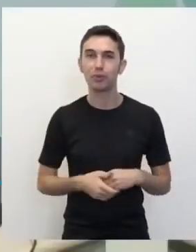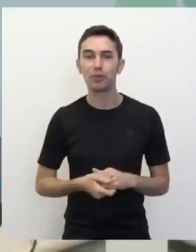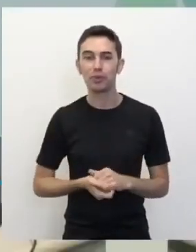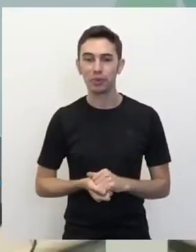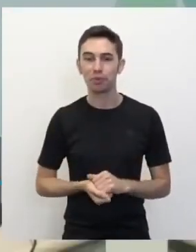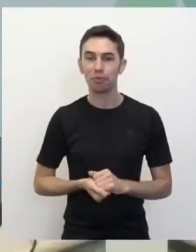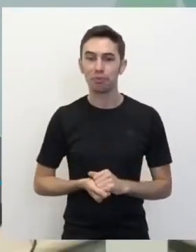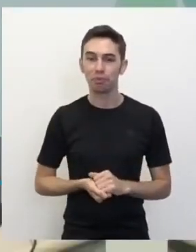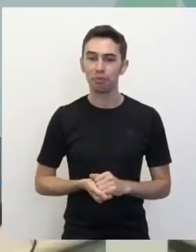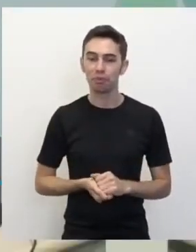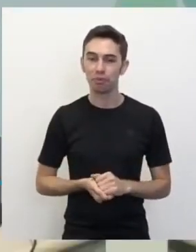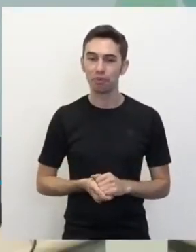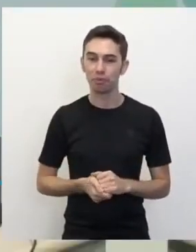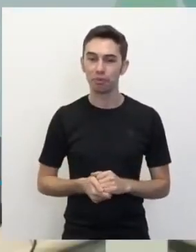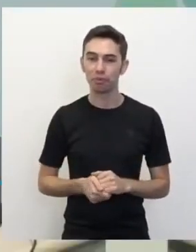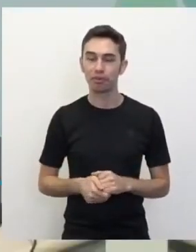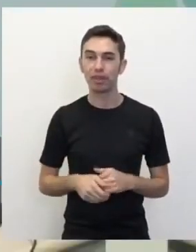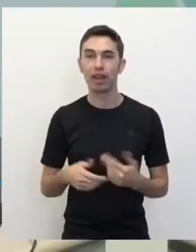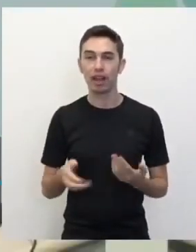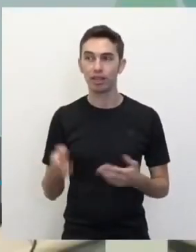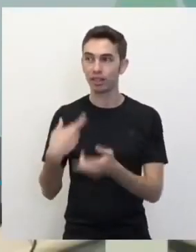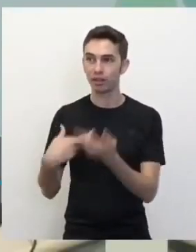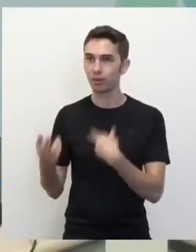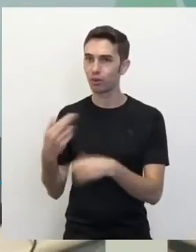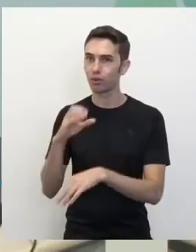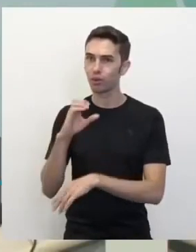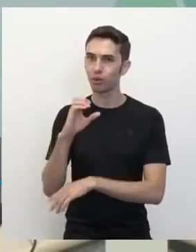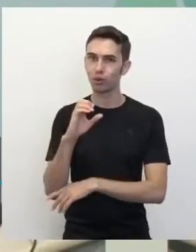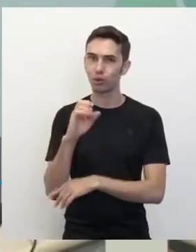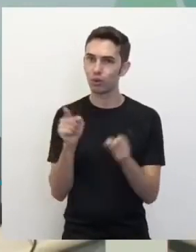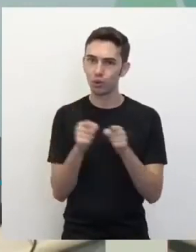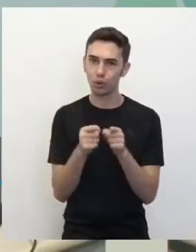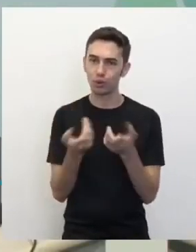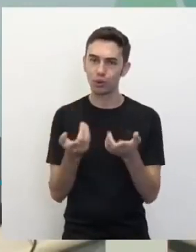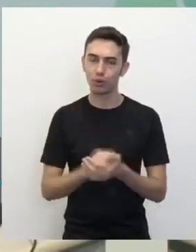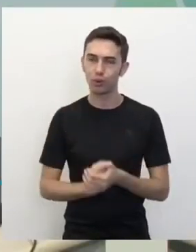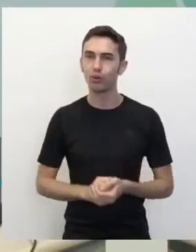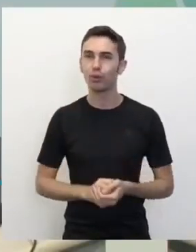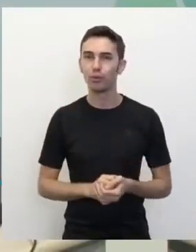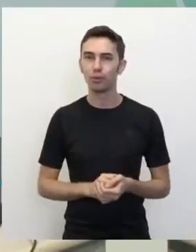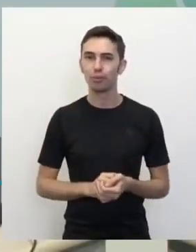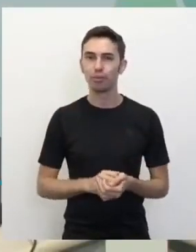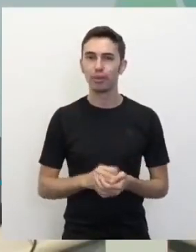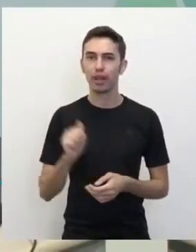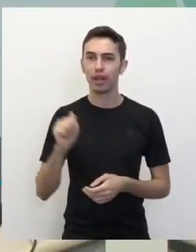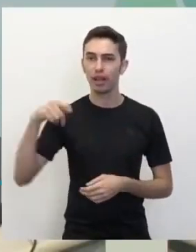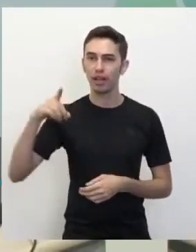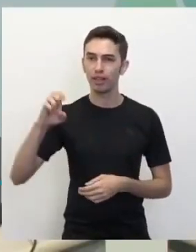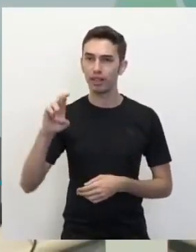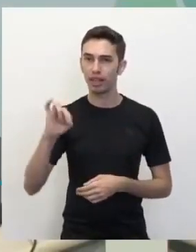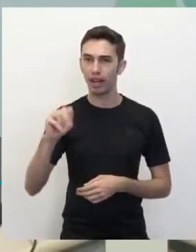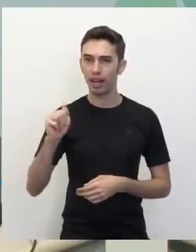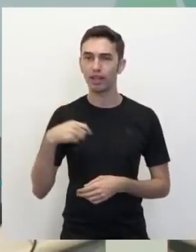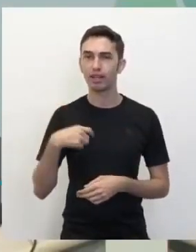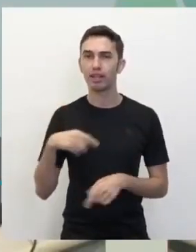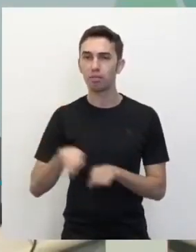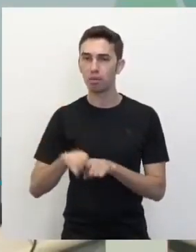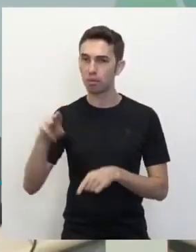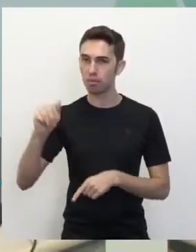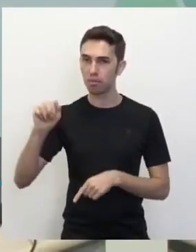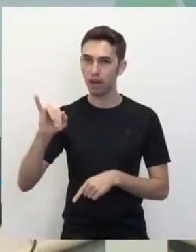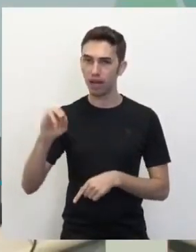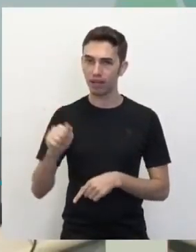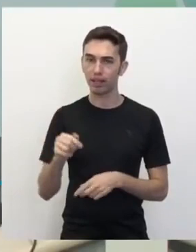eu encontrei já chovendo como resposta, curto. Curto. Professora Andréia aqui colocando, professora Maria também